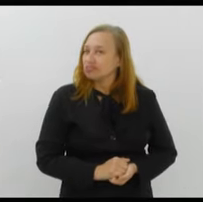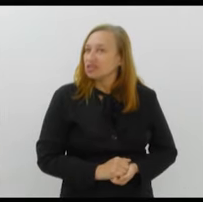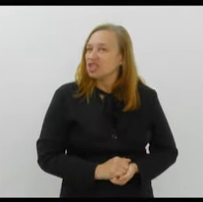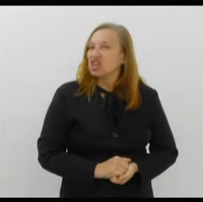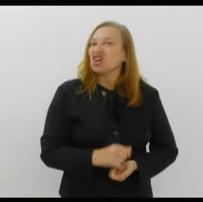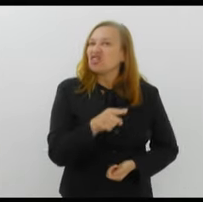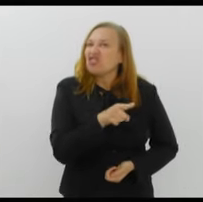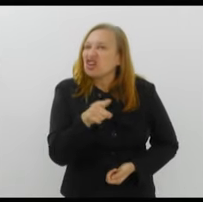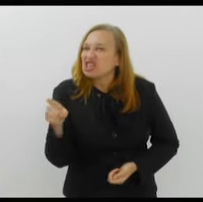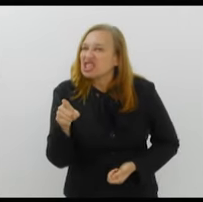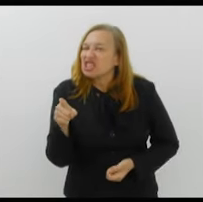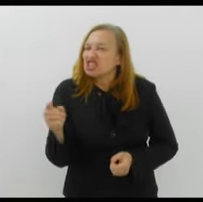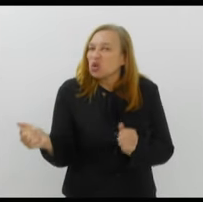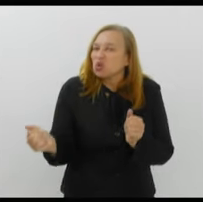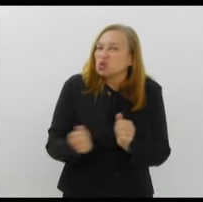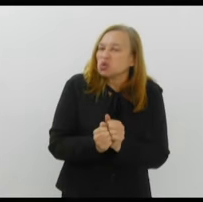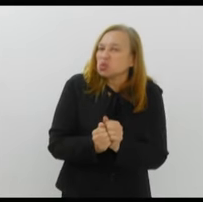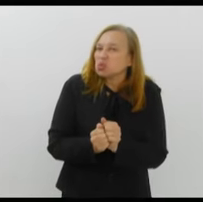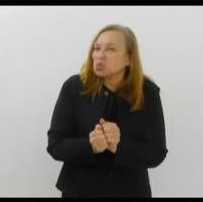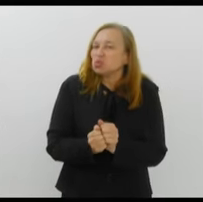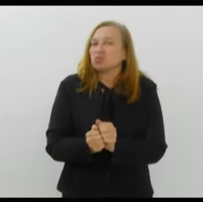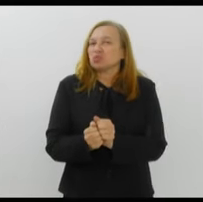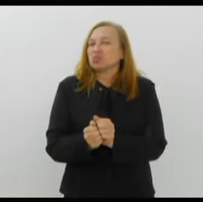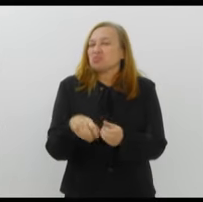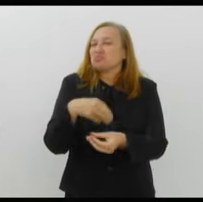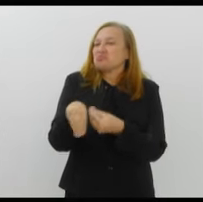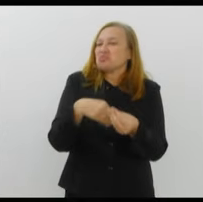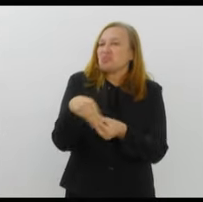Estão lá entranhados,